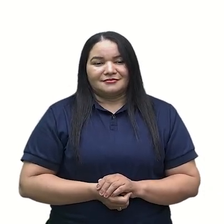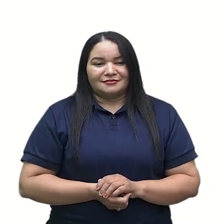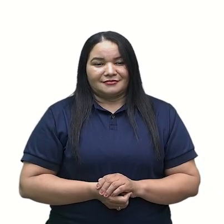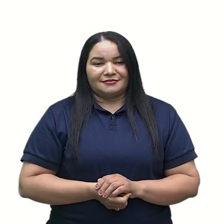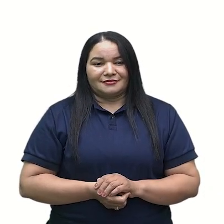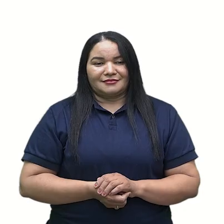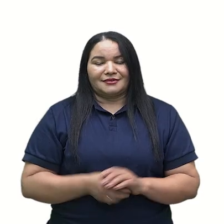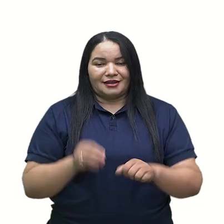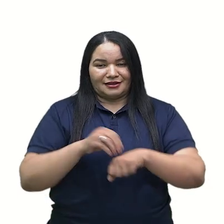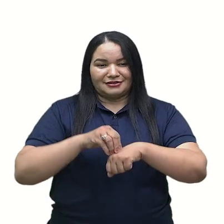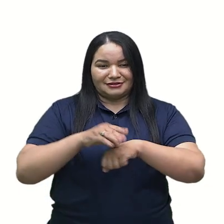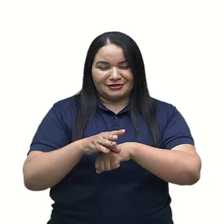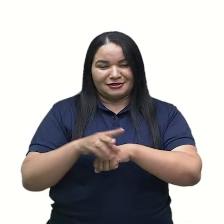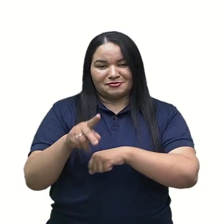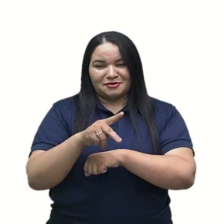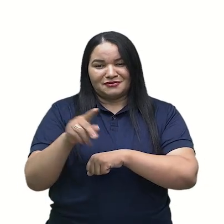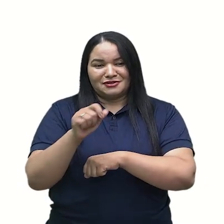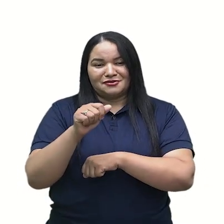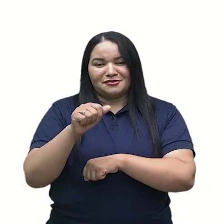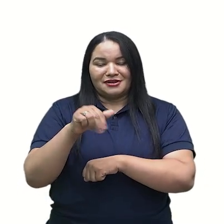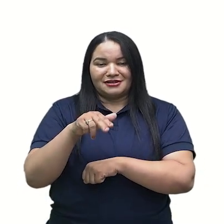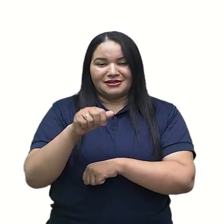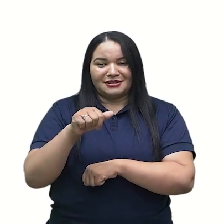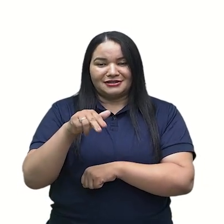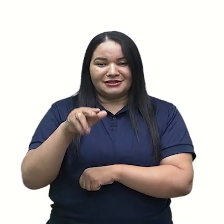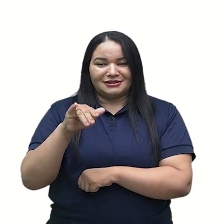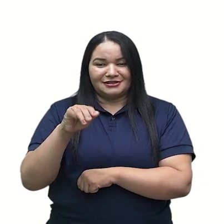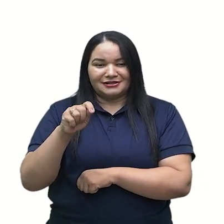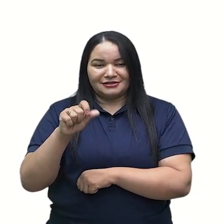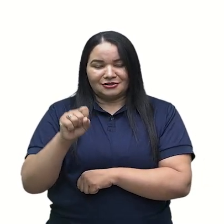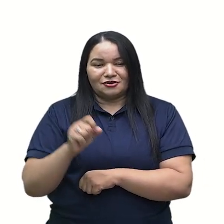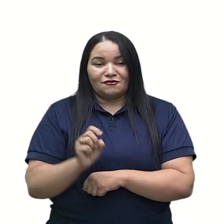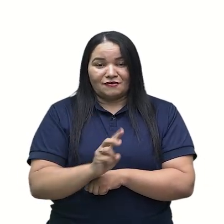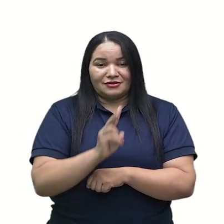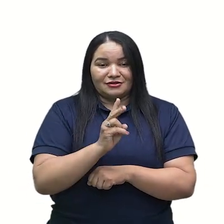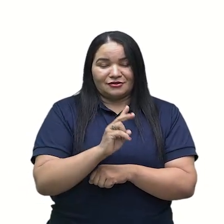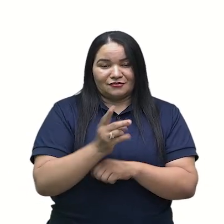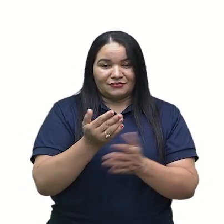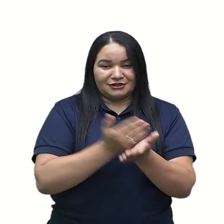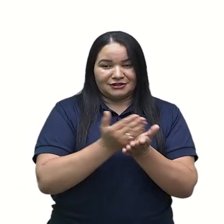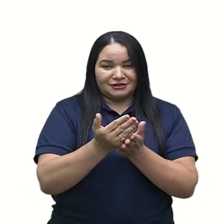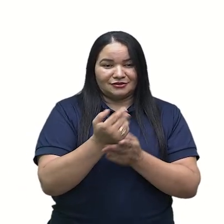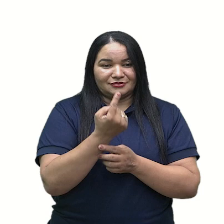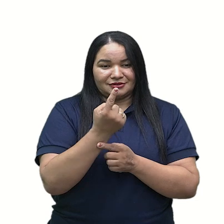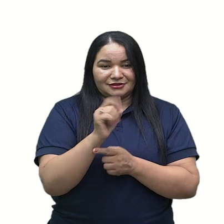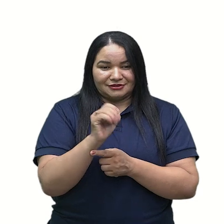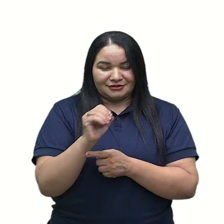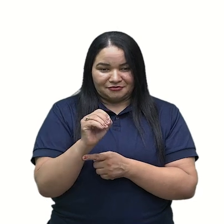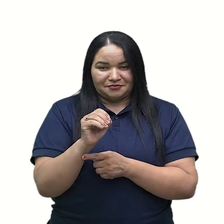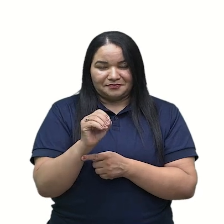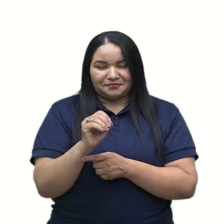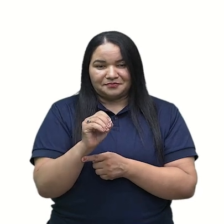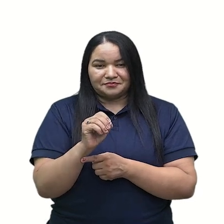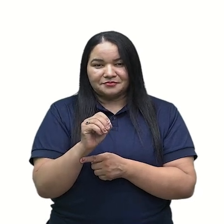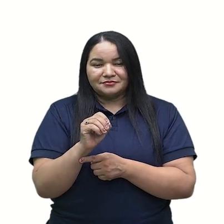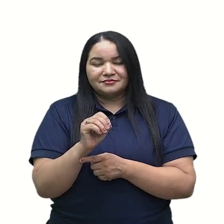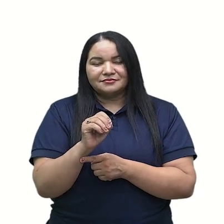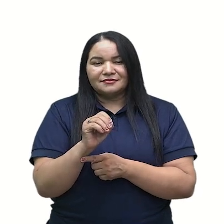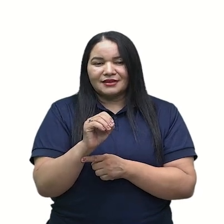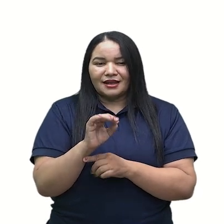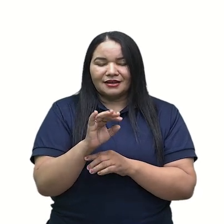pegar aqui a dica do professor Anias, tá? Nós temos um valor inicial de R$100. Vamos supor que a